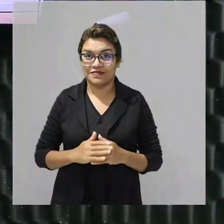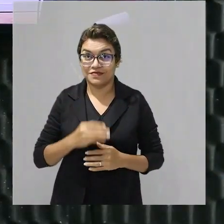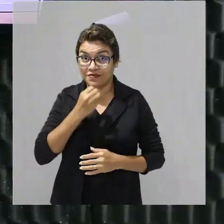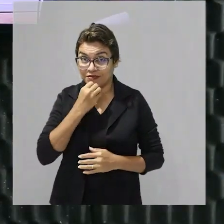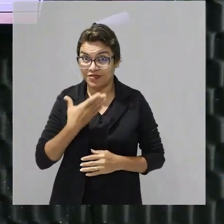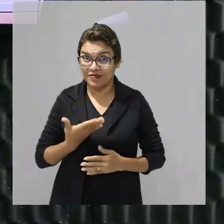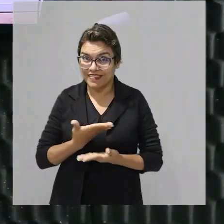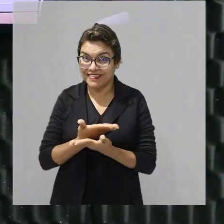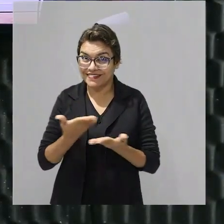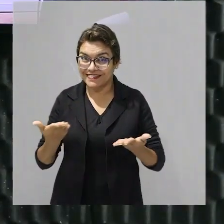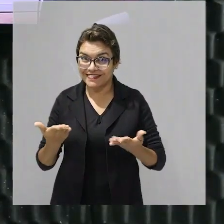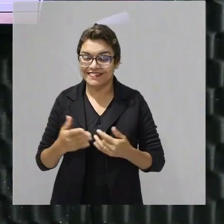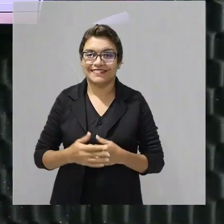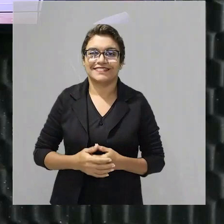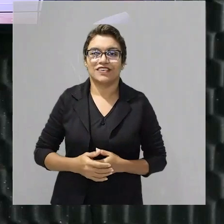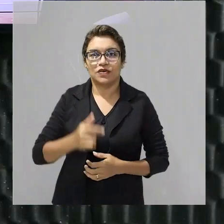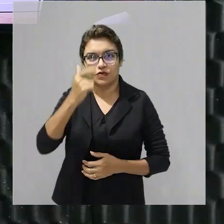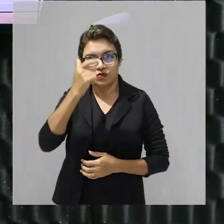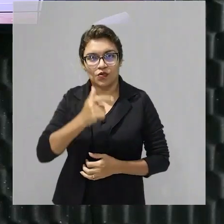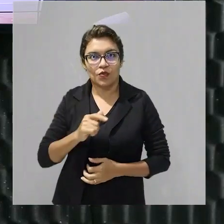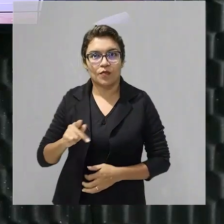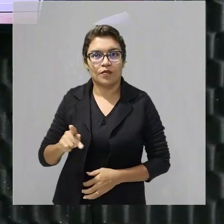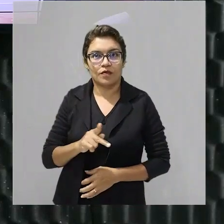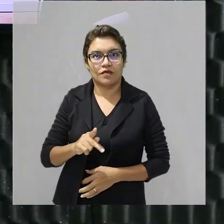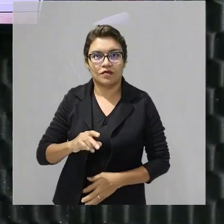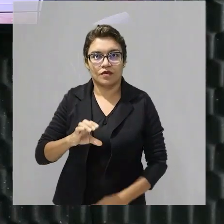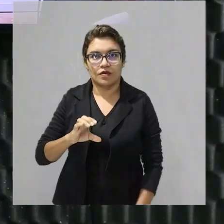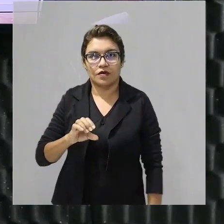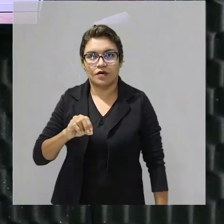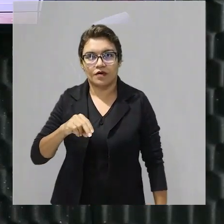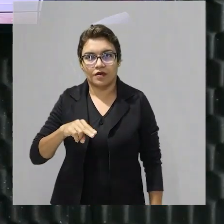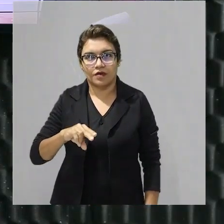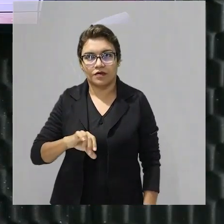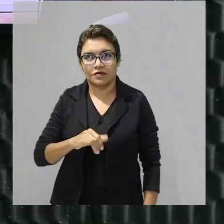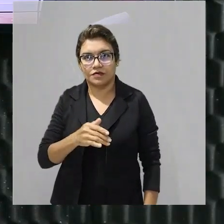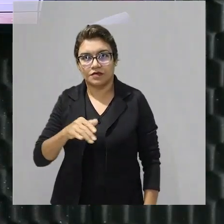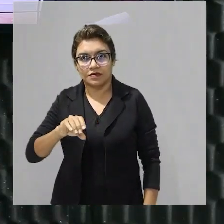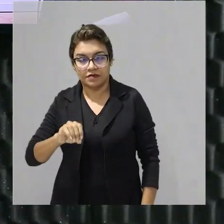antônimos. E eu pergunto, compliquei?